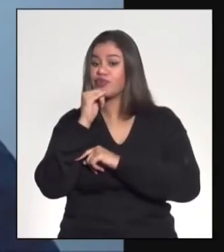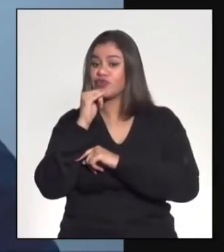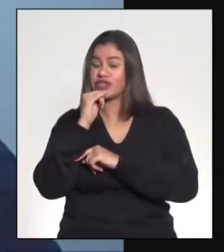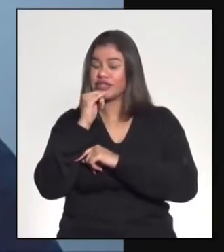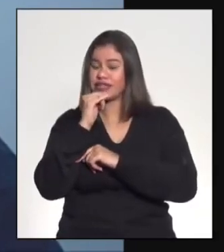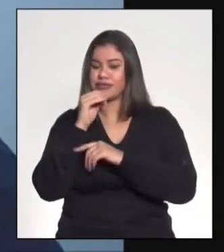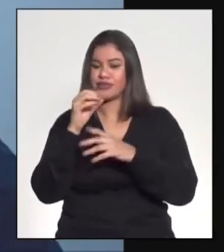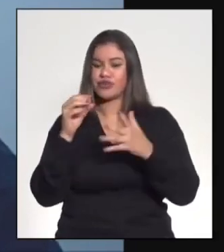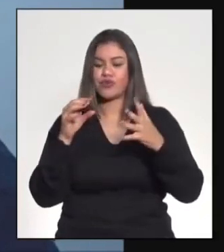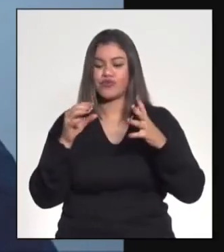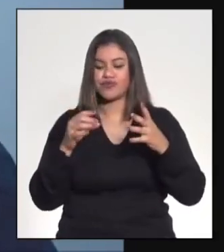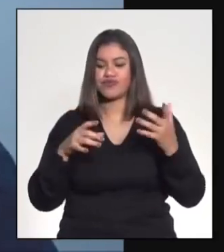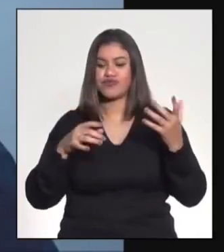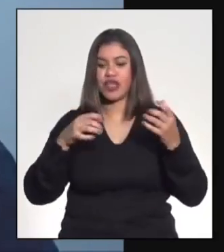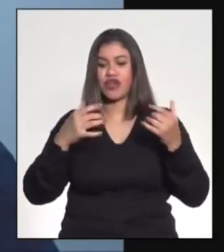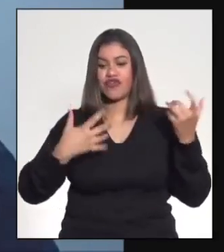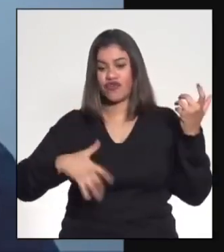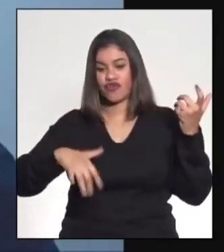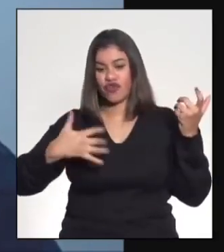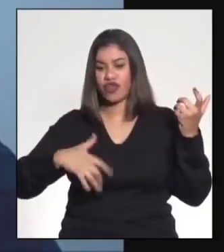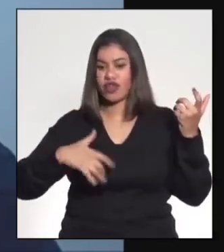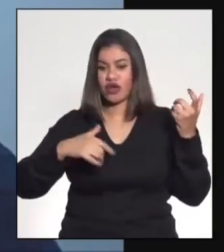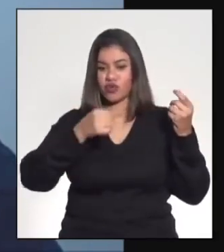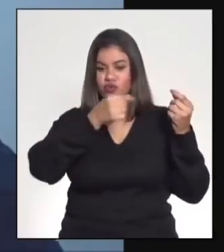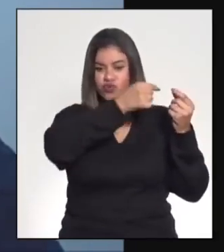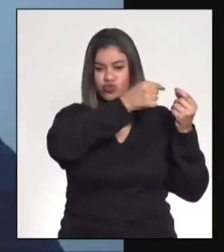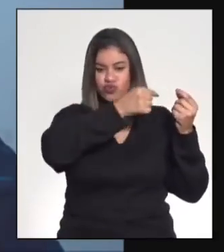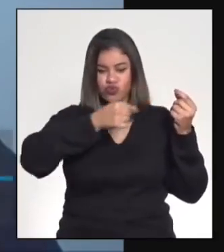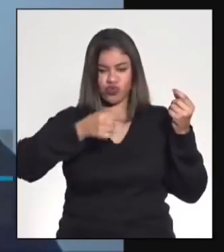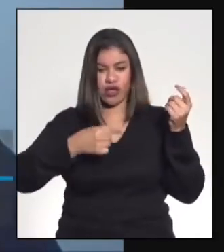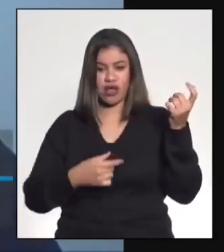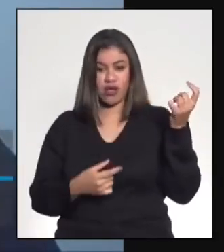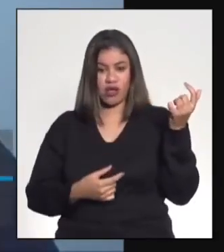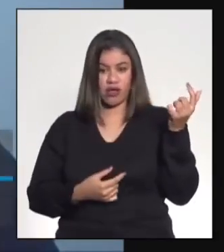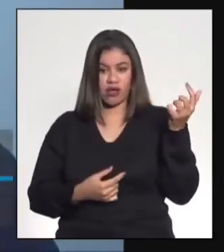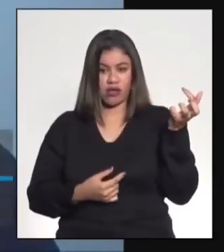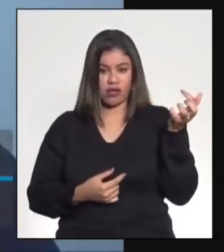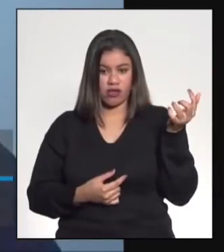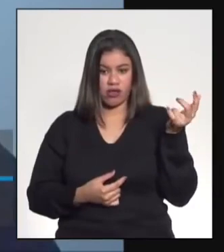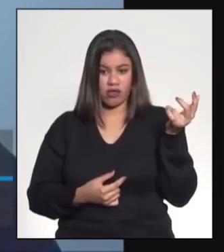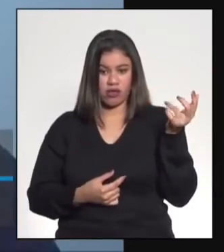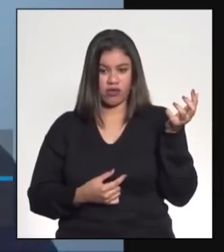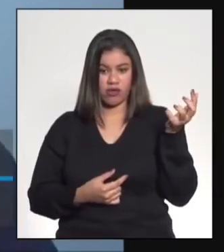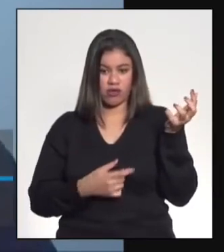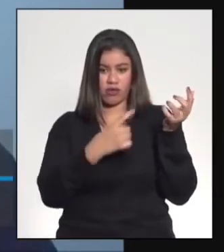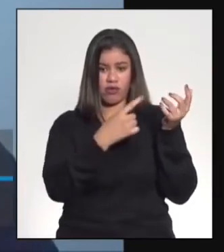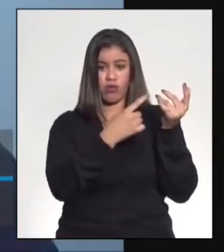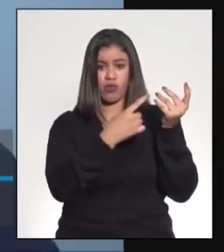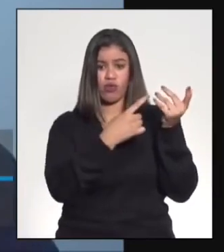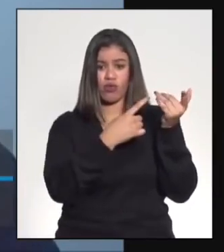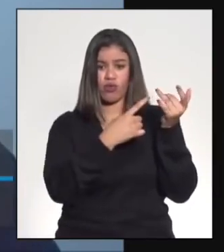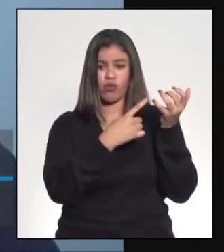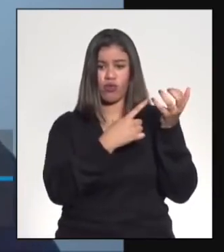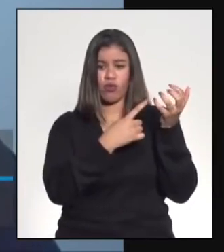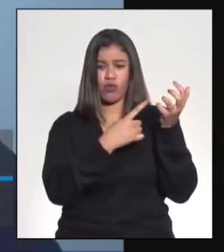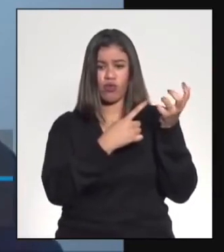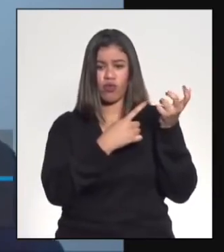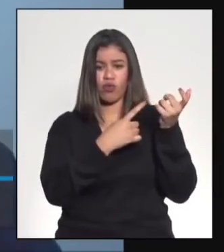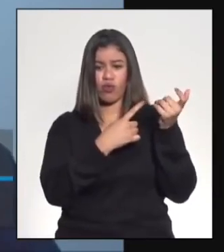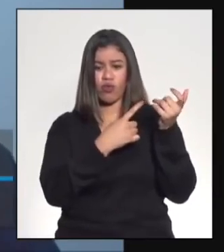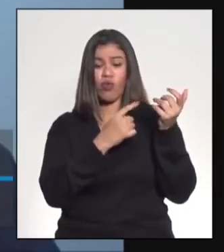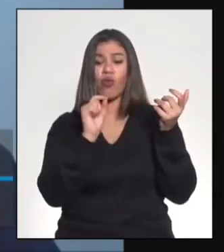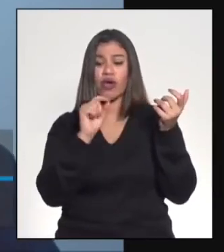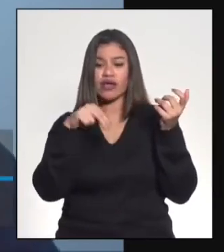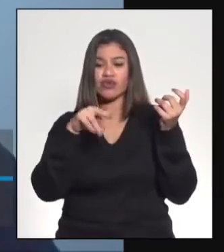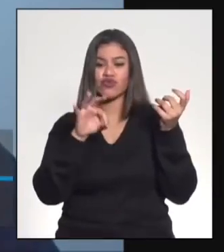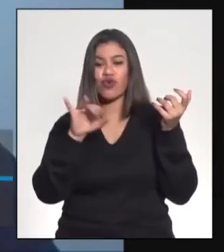dessa corda, né? Você toca, que matematicamente a gente enxerga isso, né? Você tem a nota. Então, basicamente seria isso, tá,